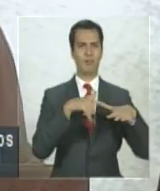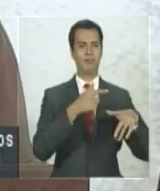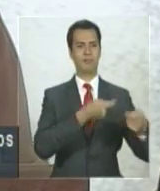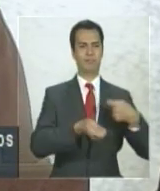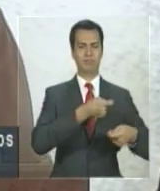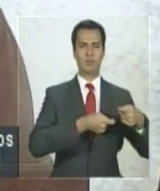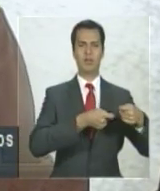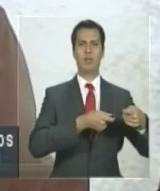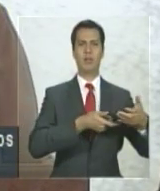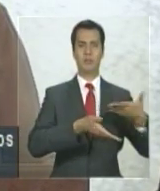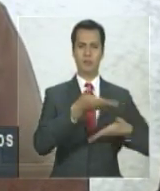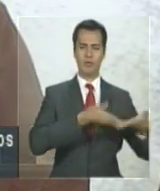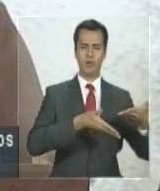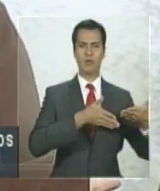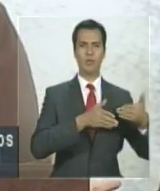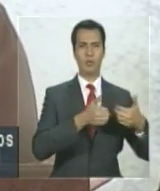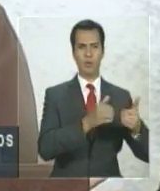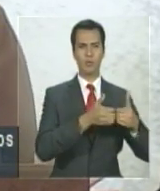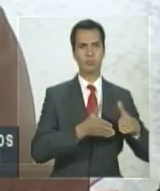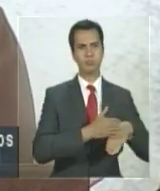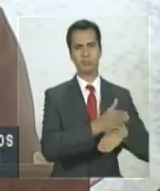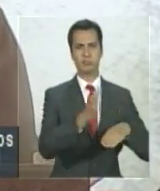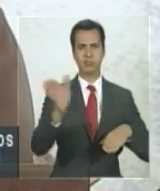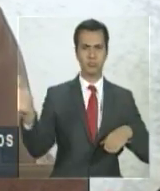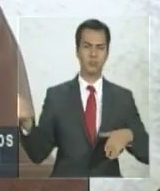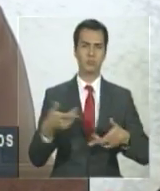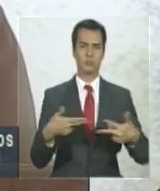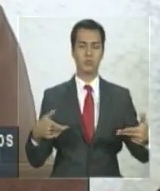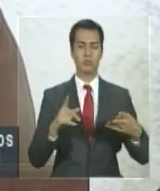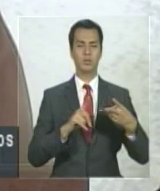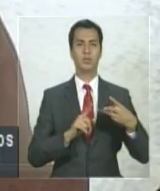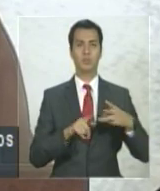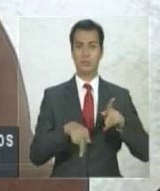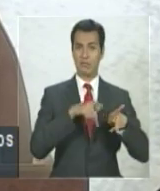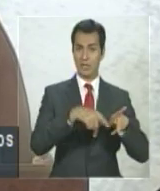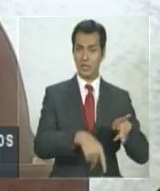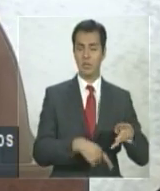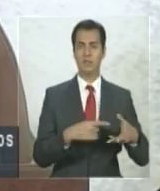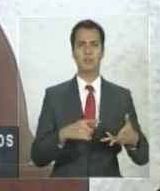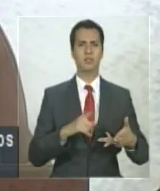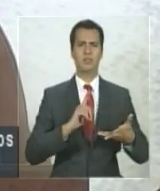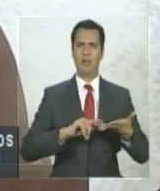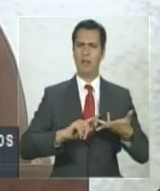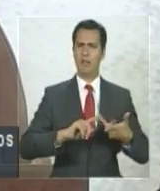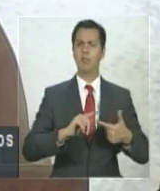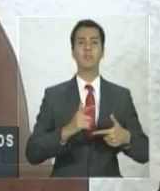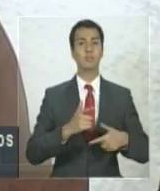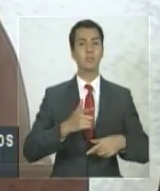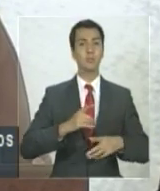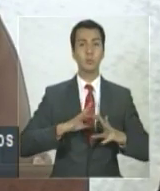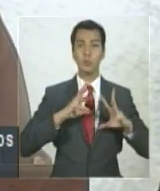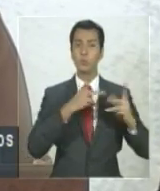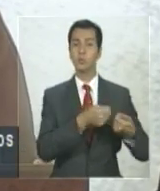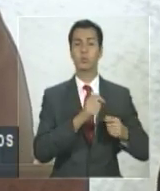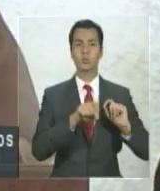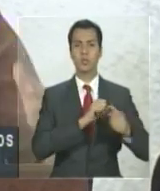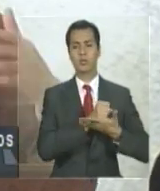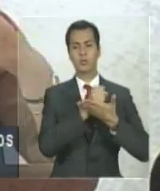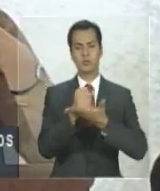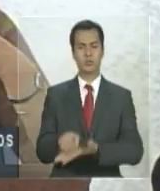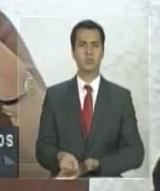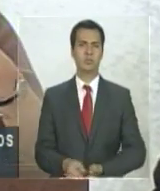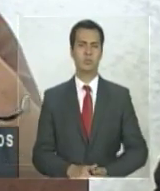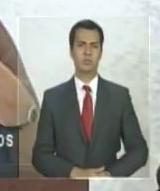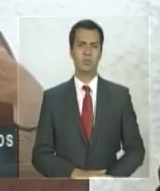diferentes modais, trens, e isso tudo eu acho que contribui, porque